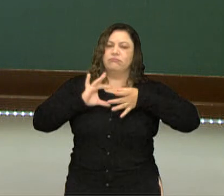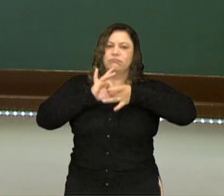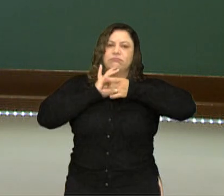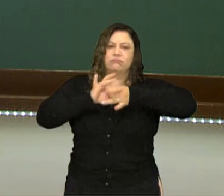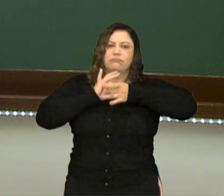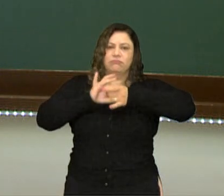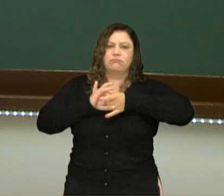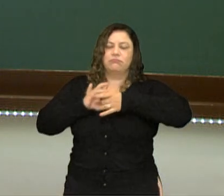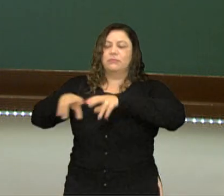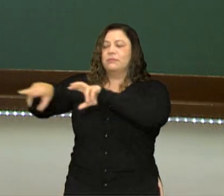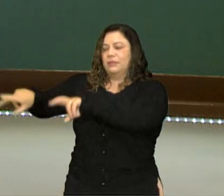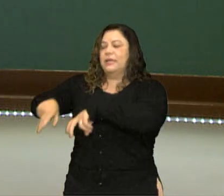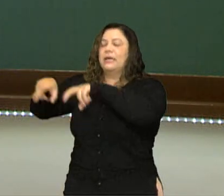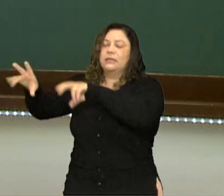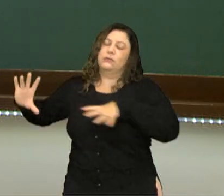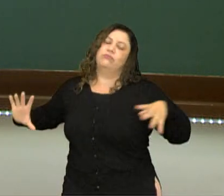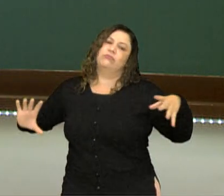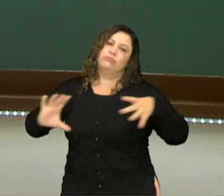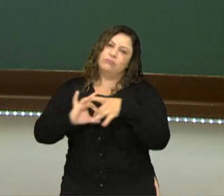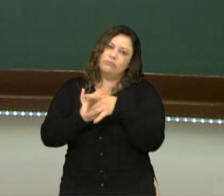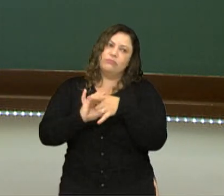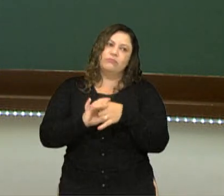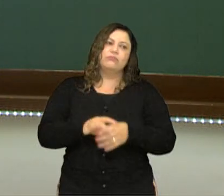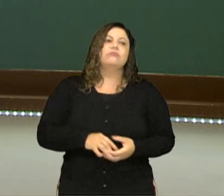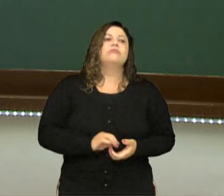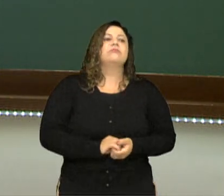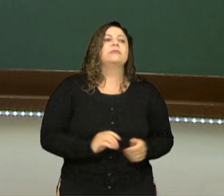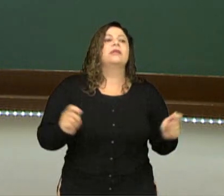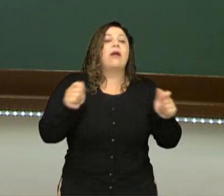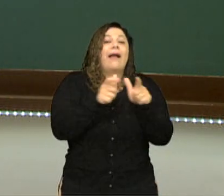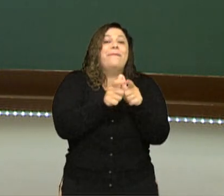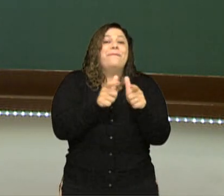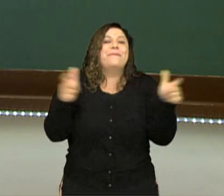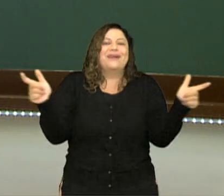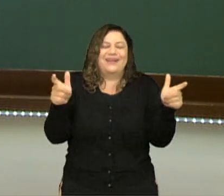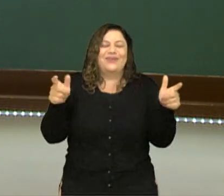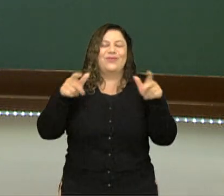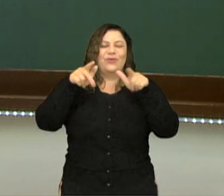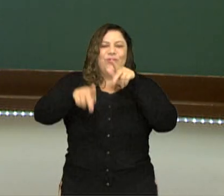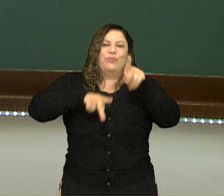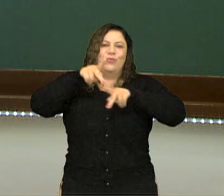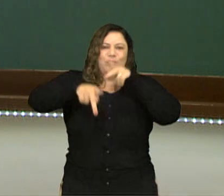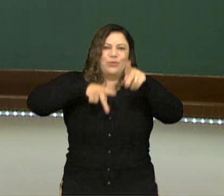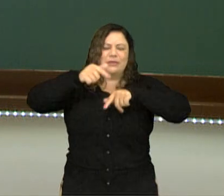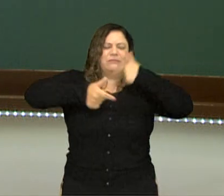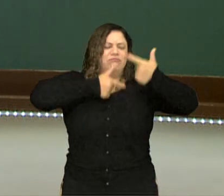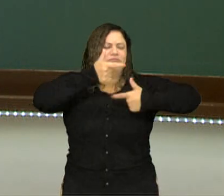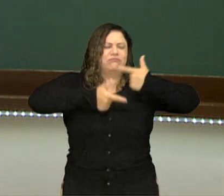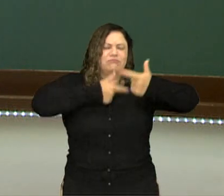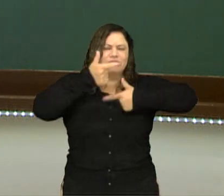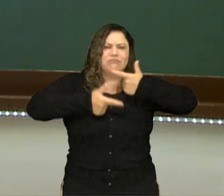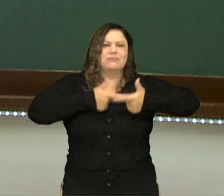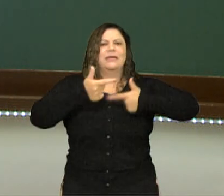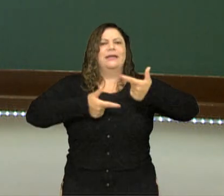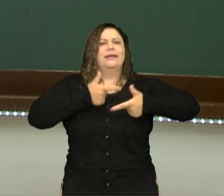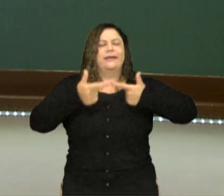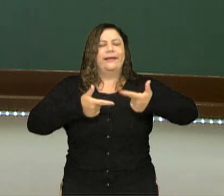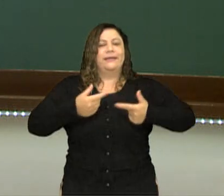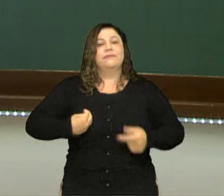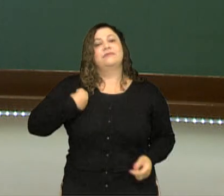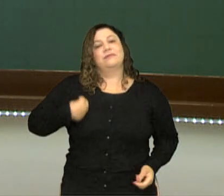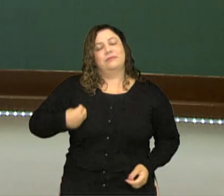ali à agricultura, né? Nesse contexto, a maior parte da população trabalhava nessas atividades, portanto, vivia